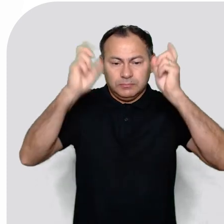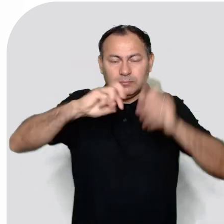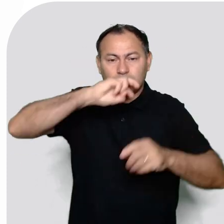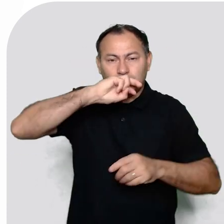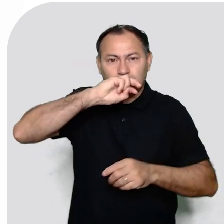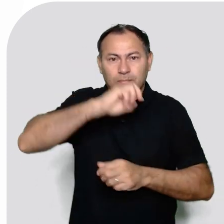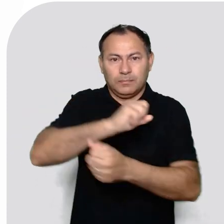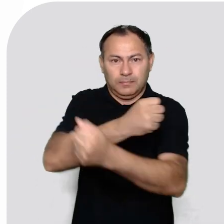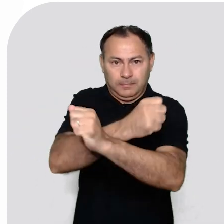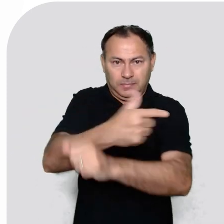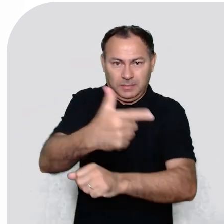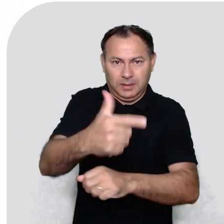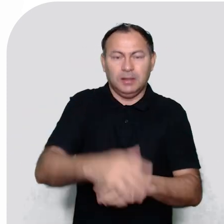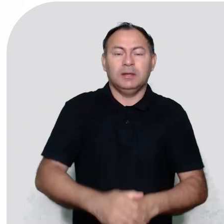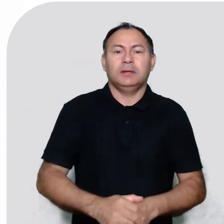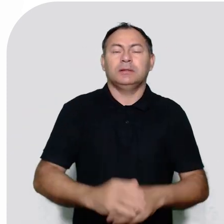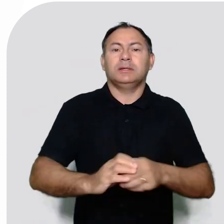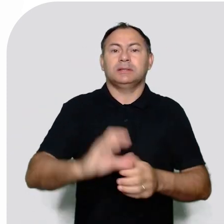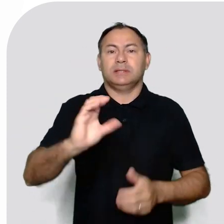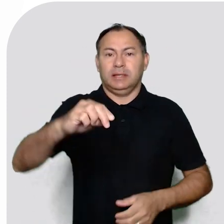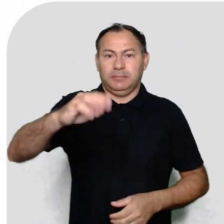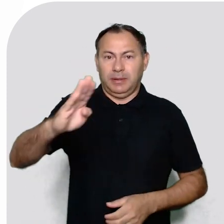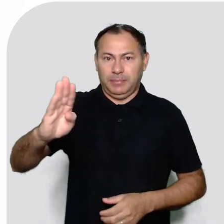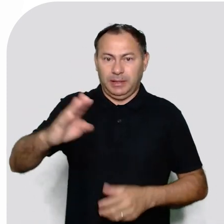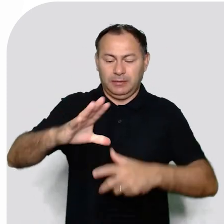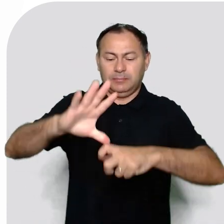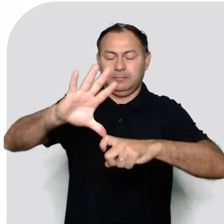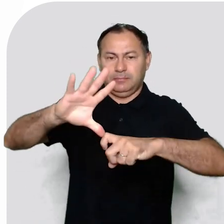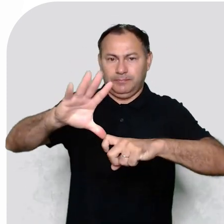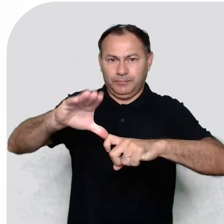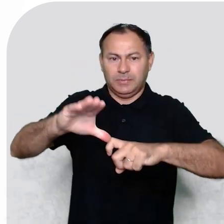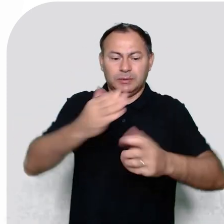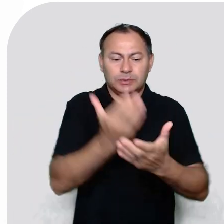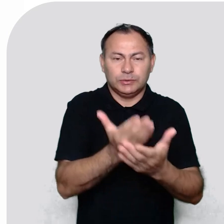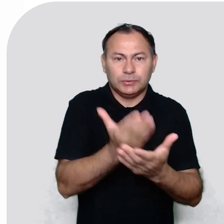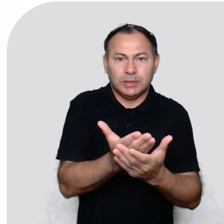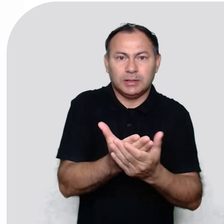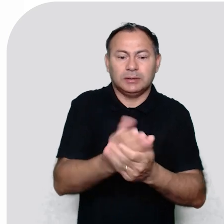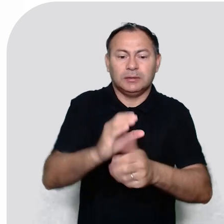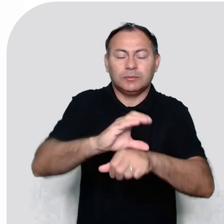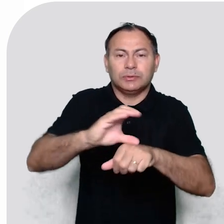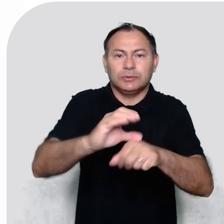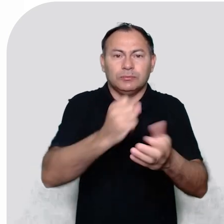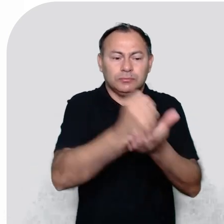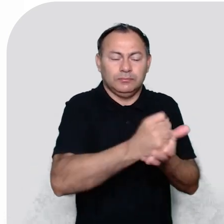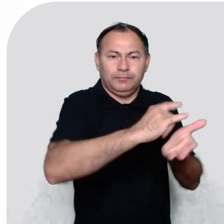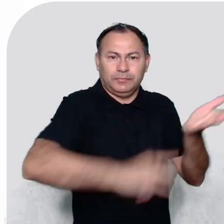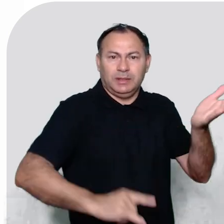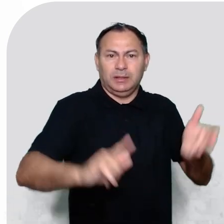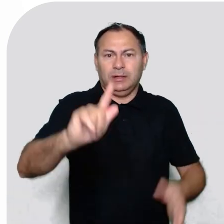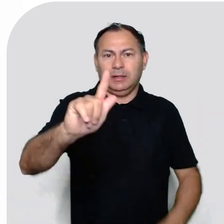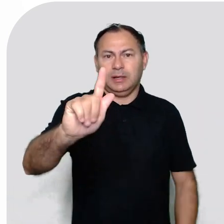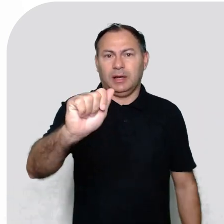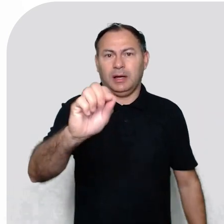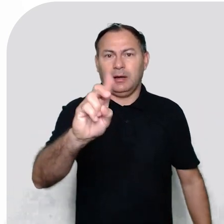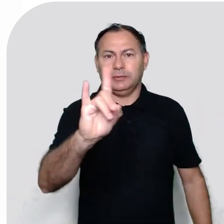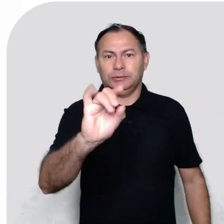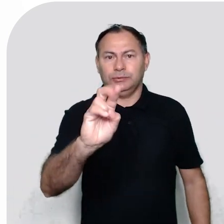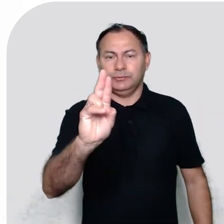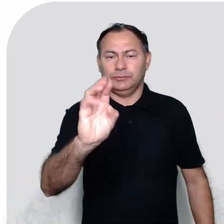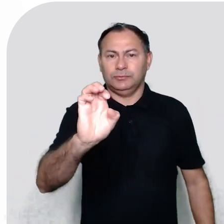CNBB, estamos estudando a Constituição Pastoral Gaudium et Spes, do Concílio Vaticano